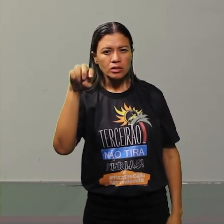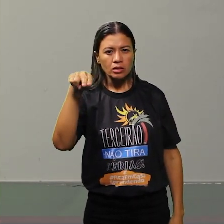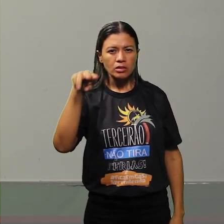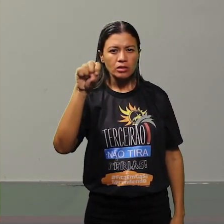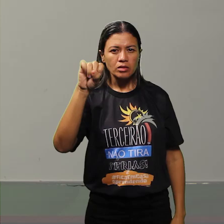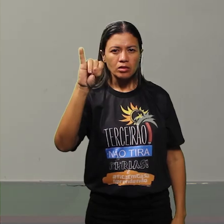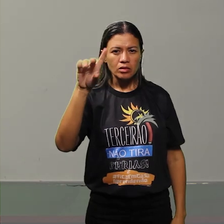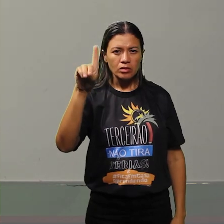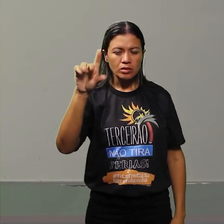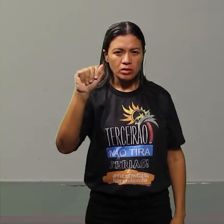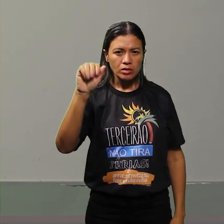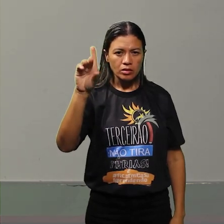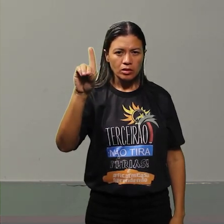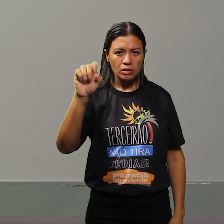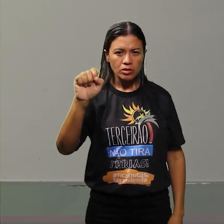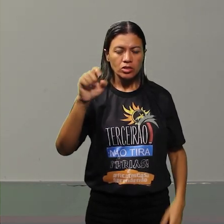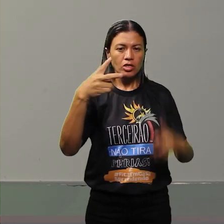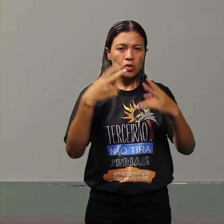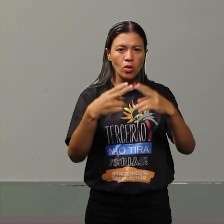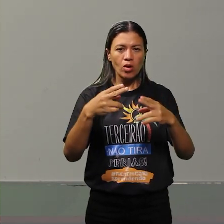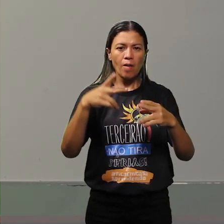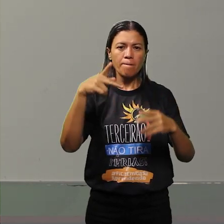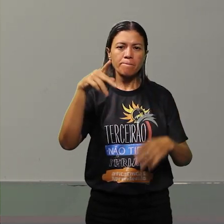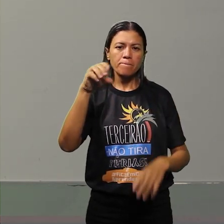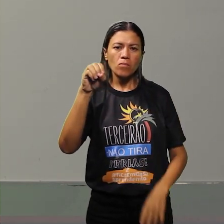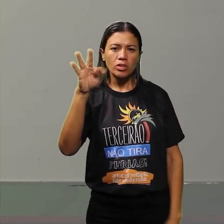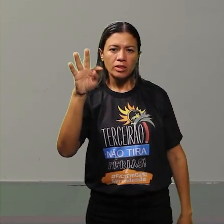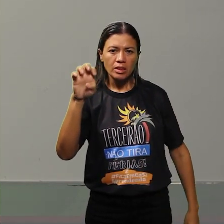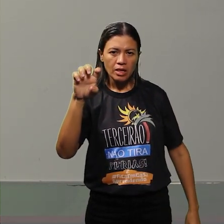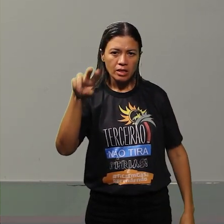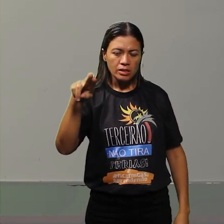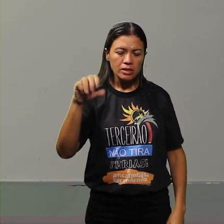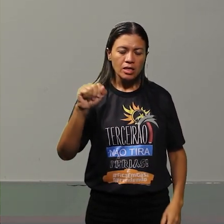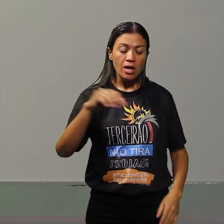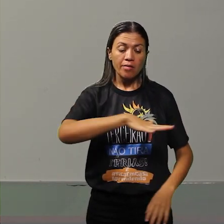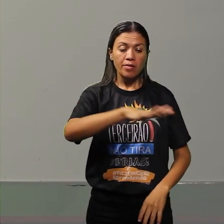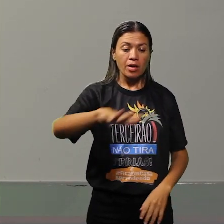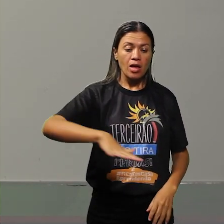a potência pela área, onde essa área é a área da esfera, ficando